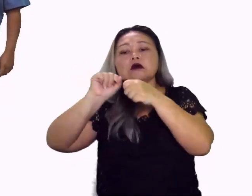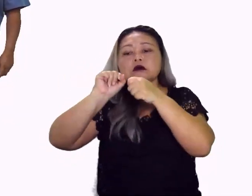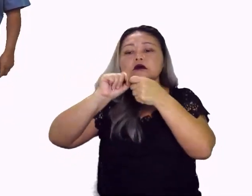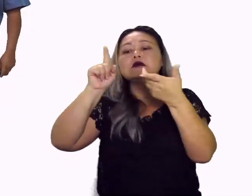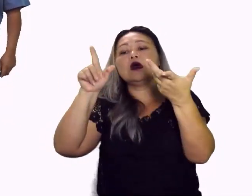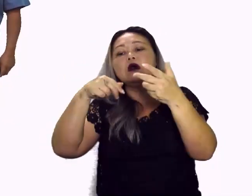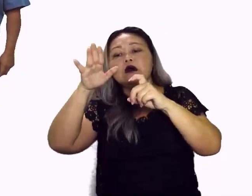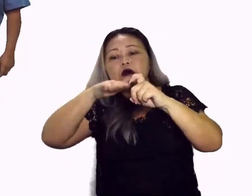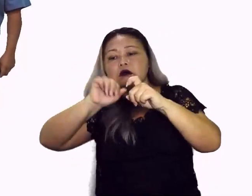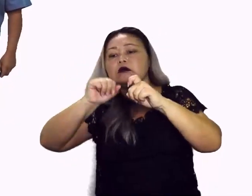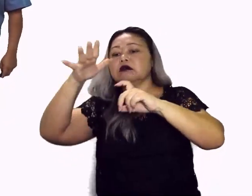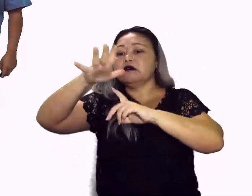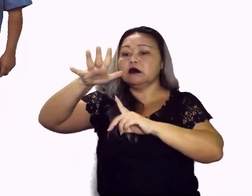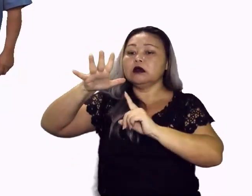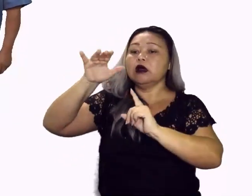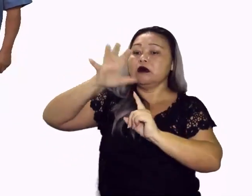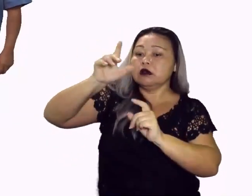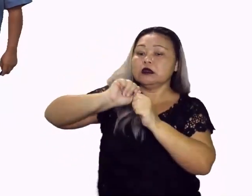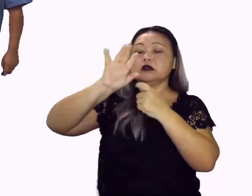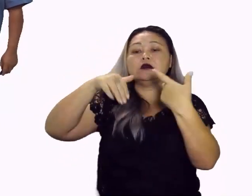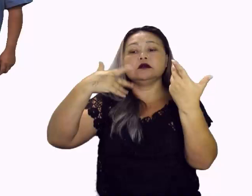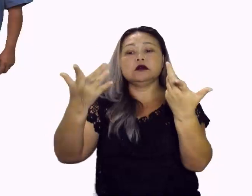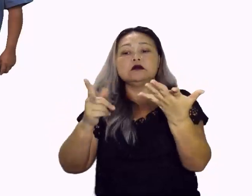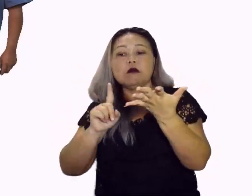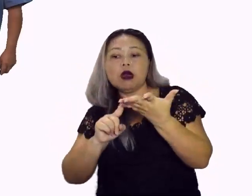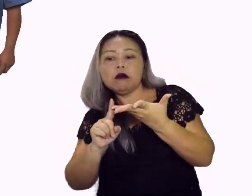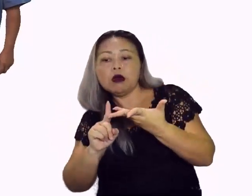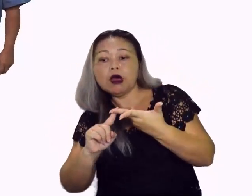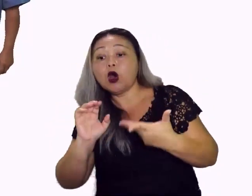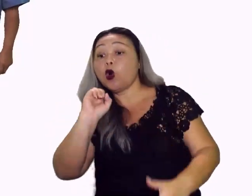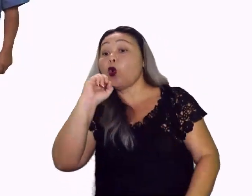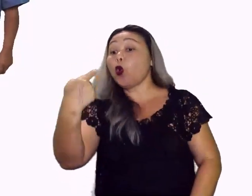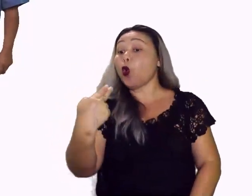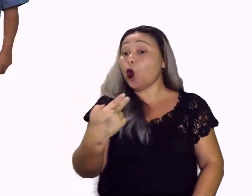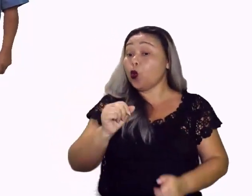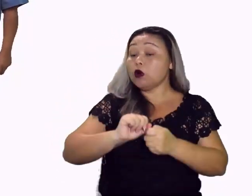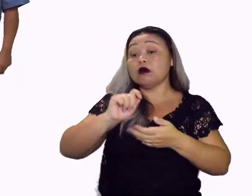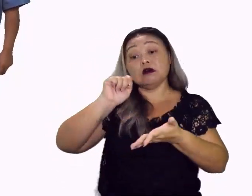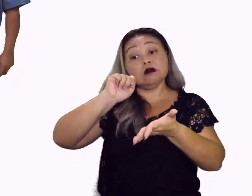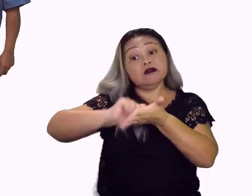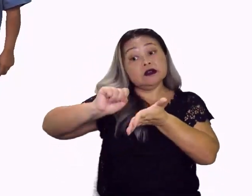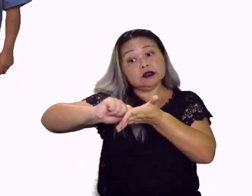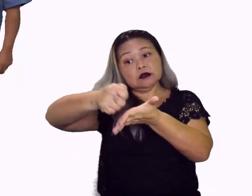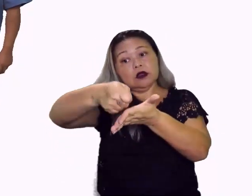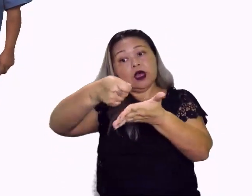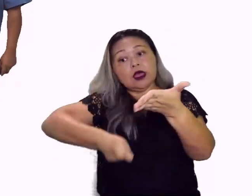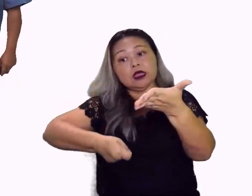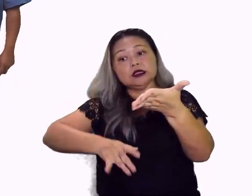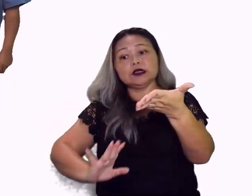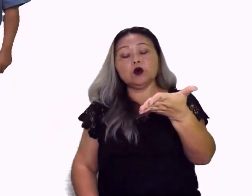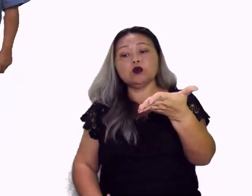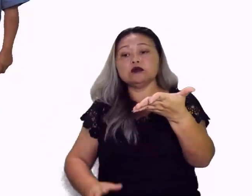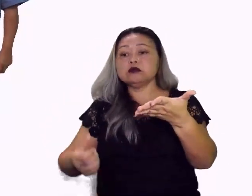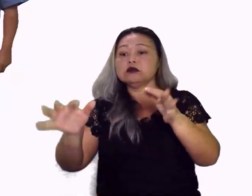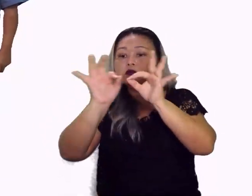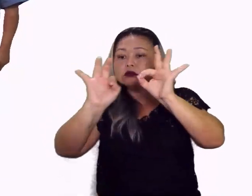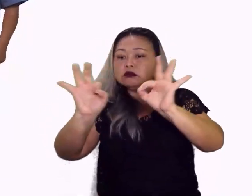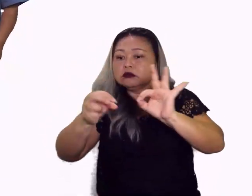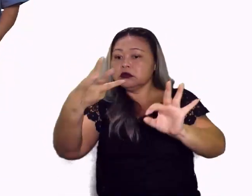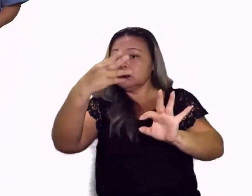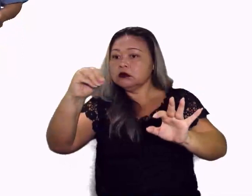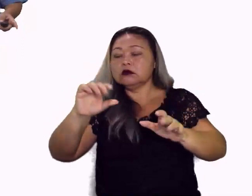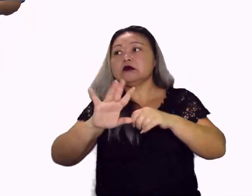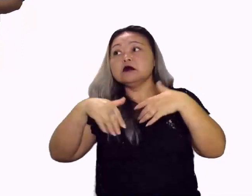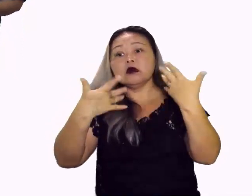para isso, a influência é isso, entendeu? Ou redigir uma redação de 30 linhas sobre